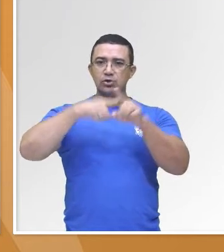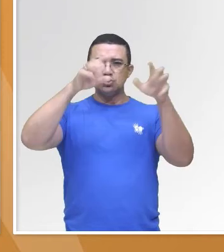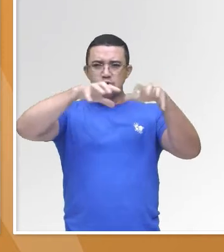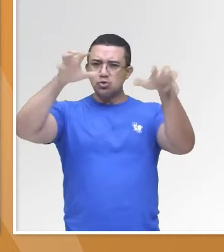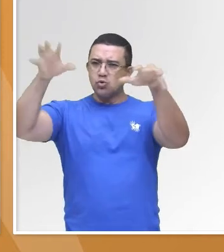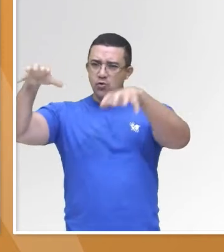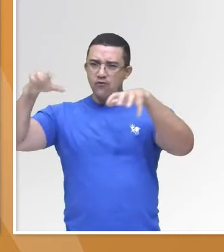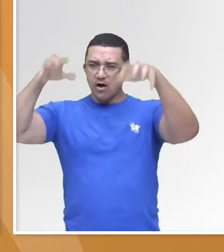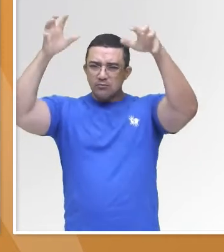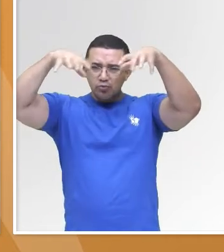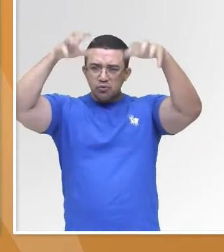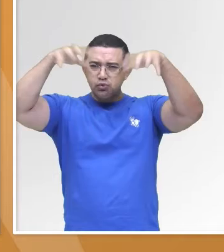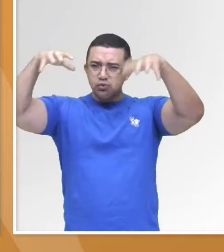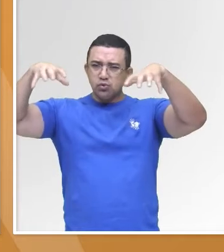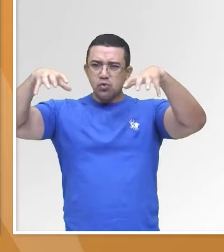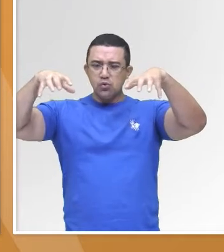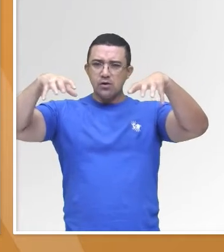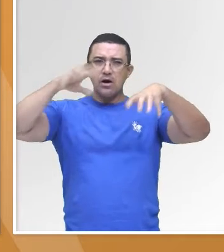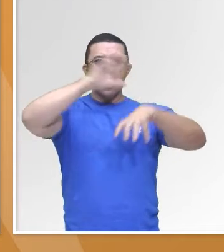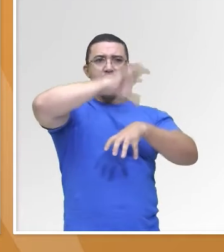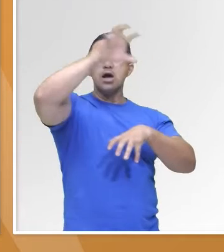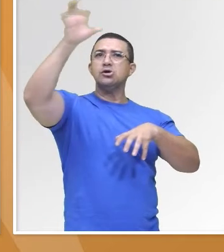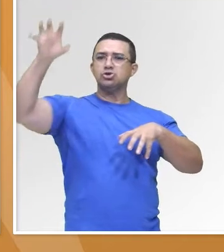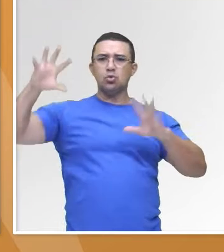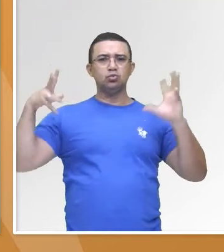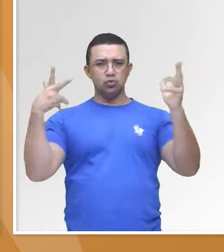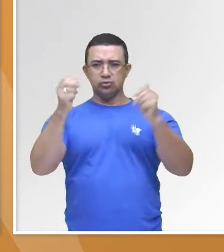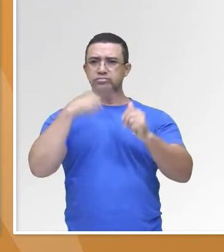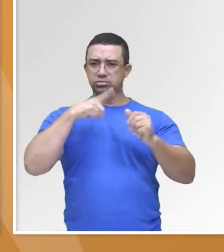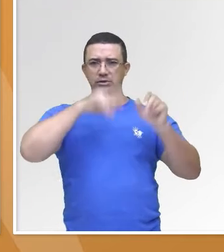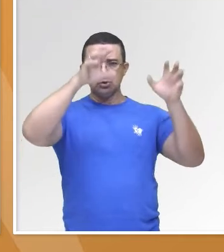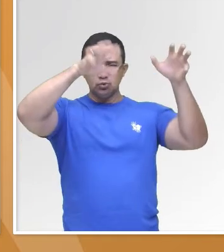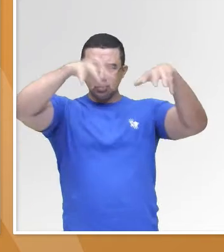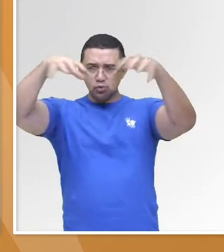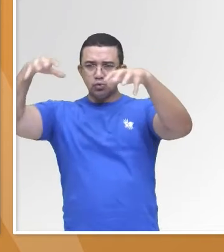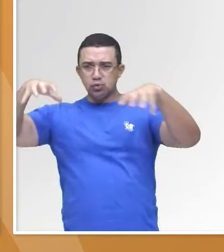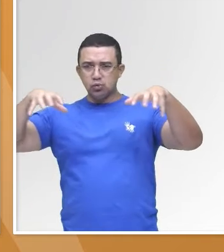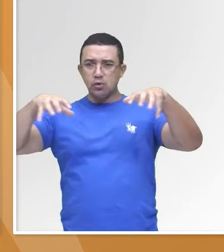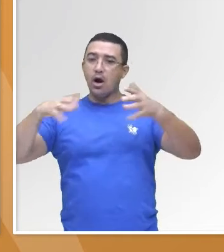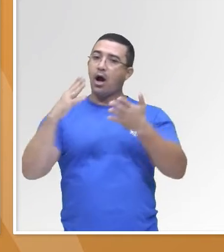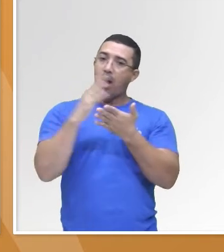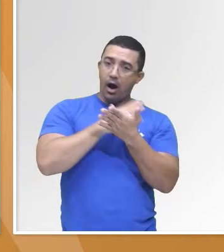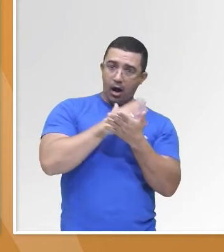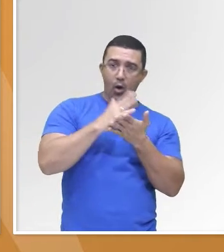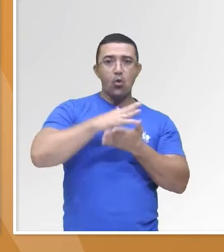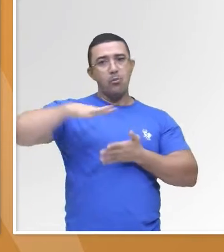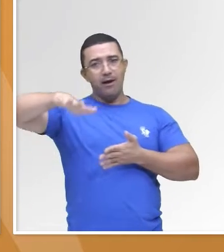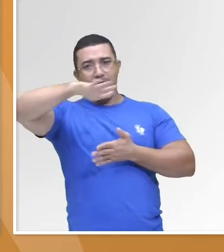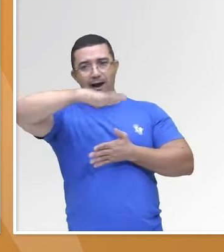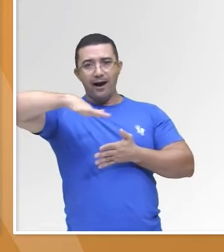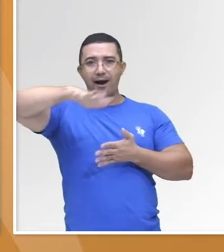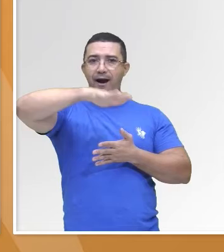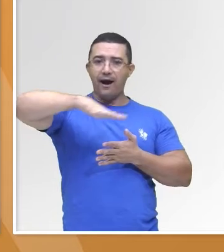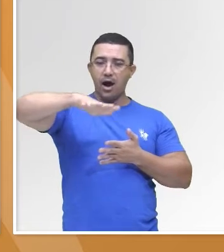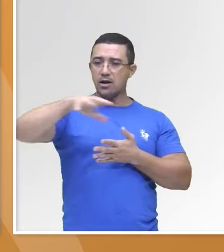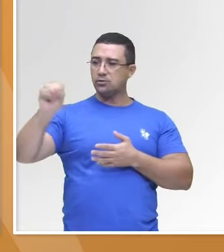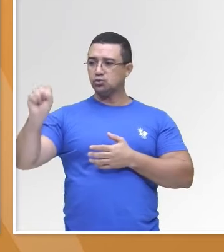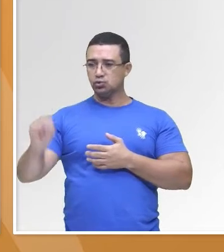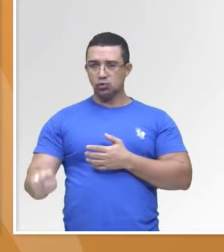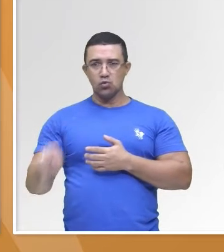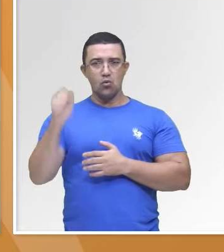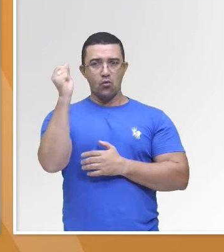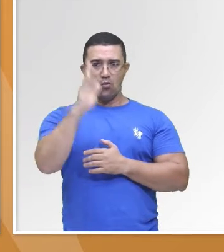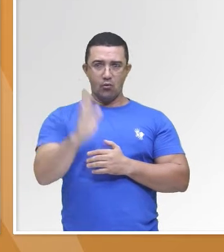distribuídas, tá? E em algumas áreas aí do sul do Brasil, onde